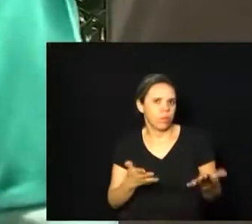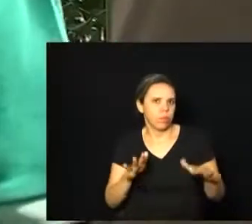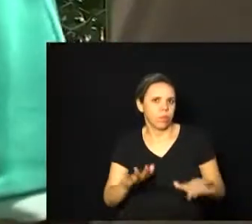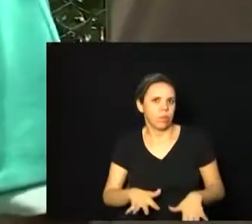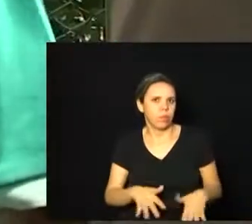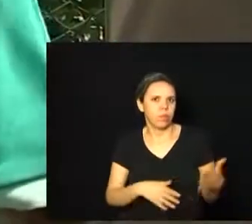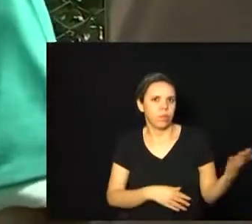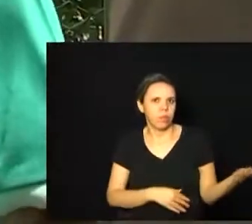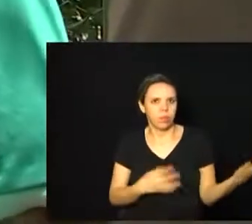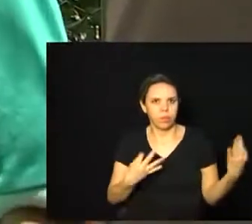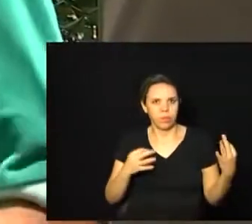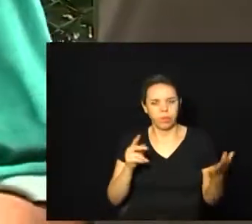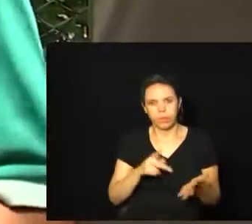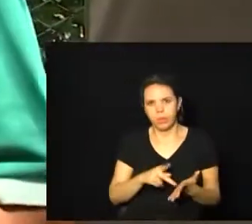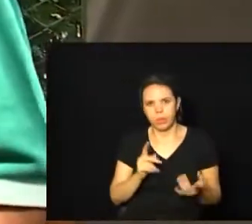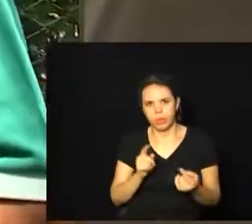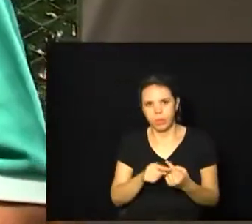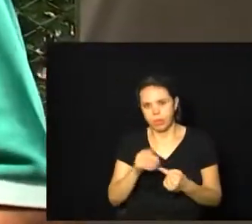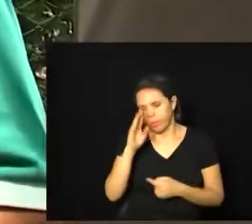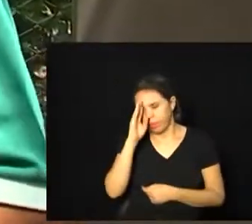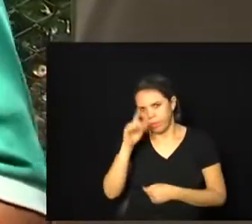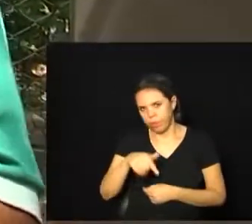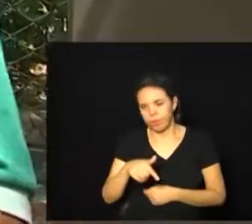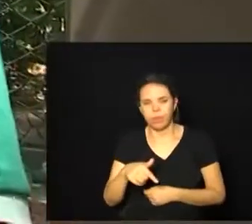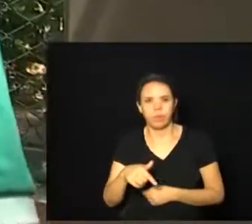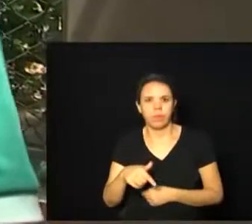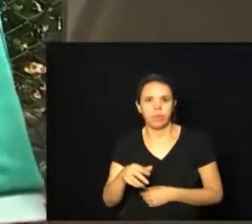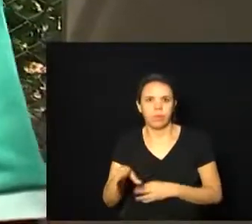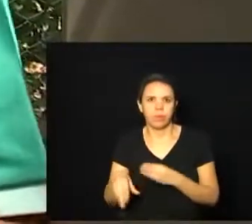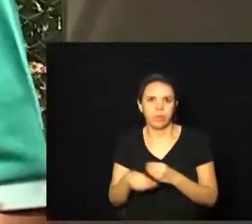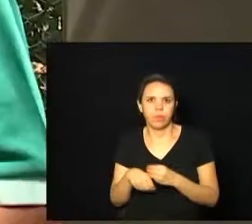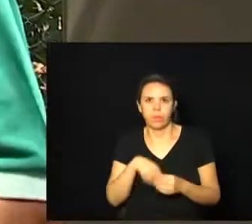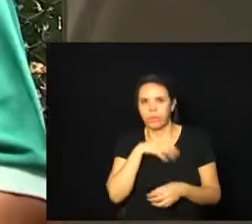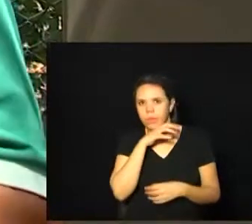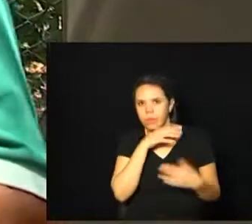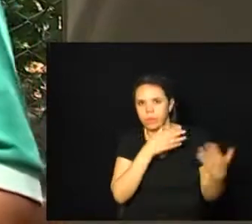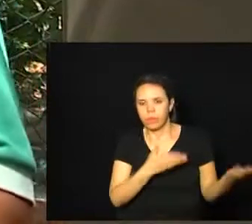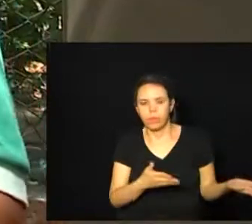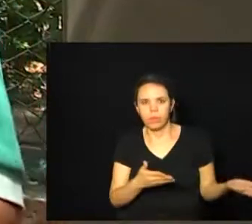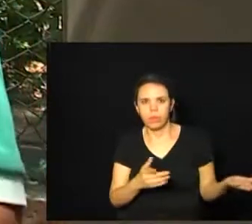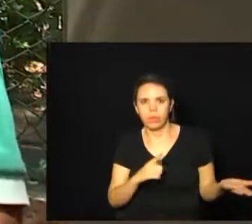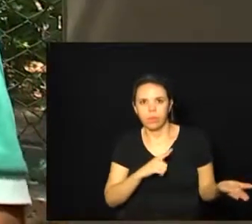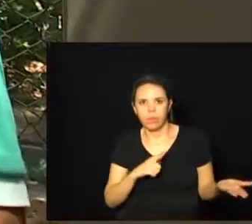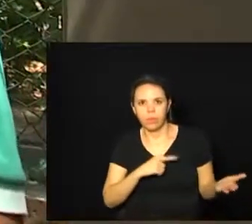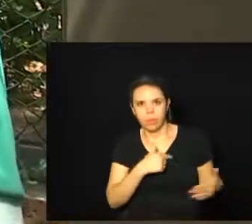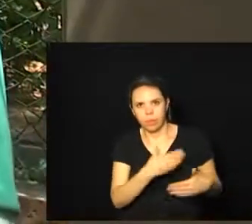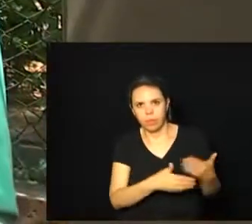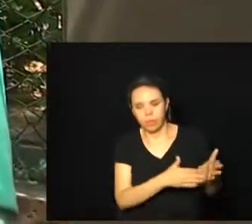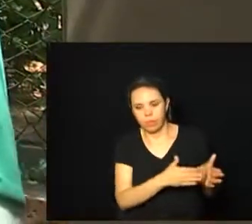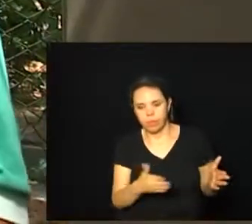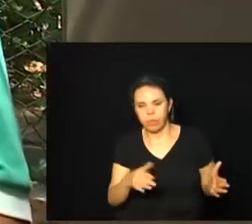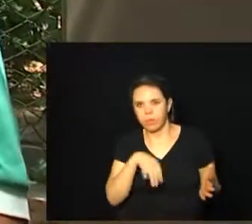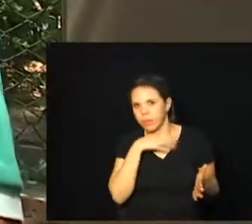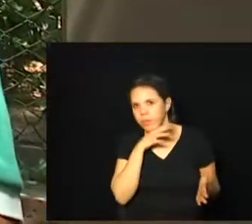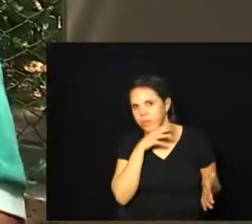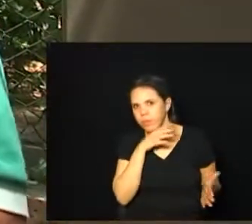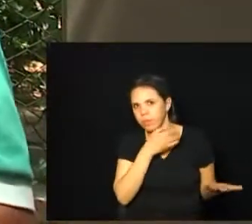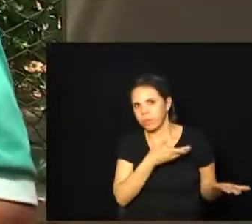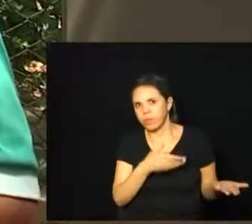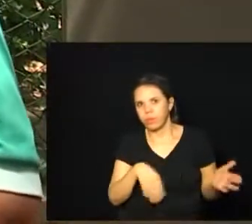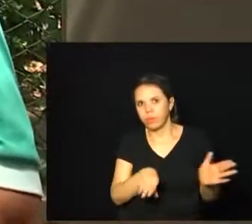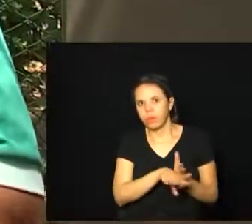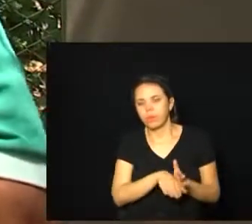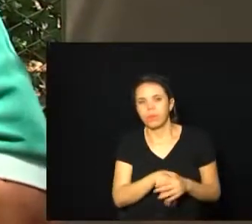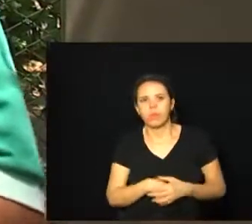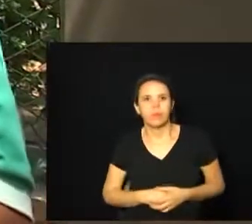aqui. Perfeitamente. O objetivo principal é reintroduzir esse animal. Então existe um processo, porque o animal silvestre, quando ele